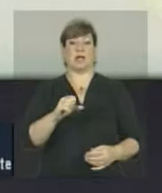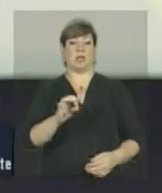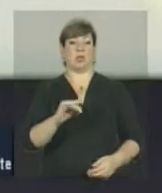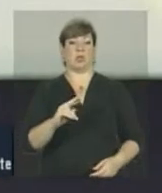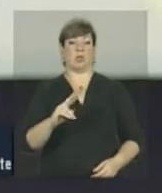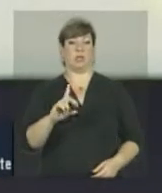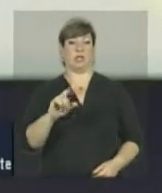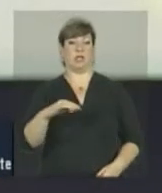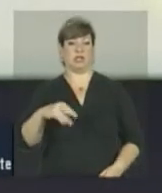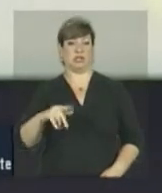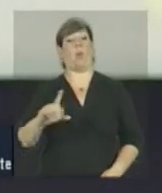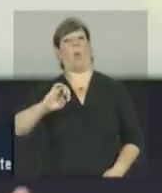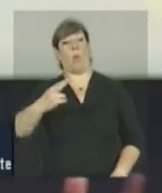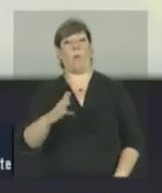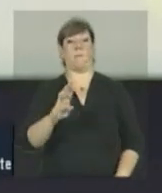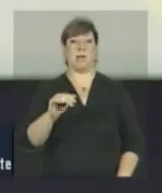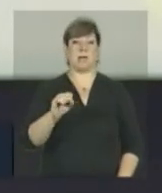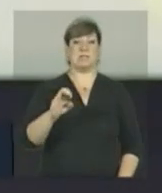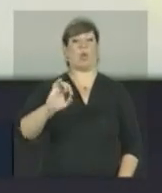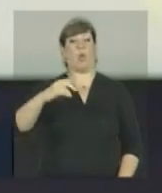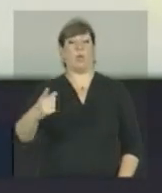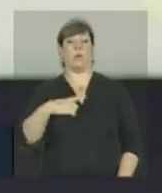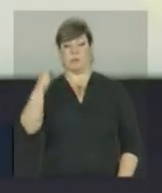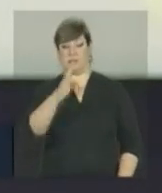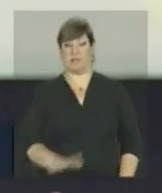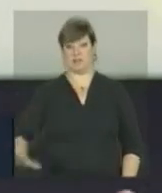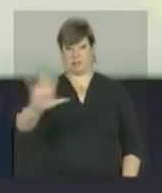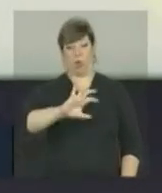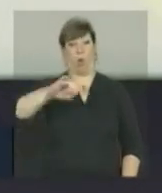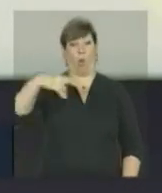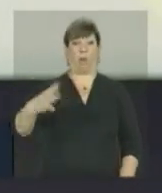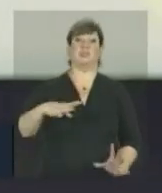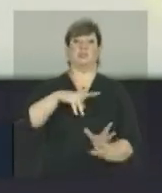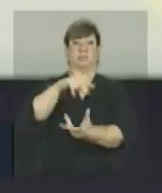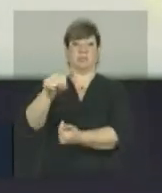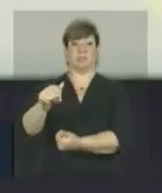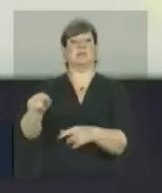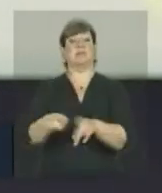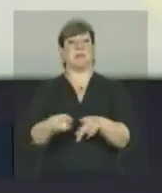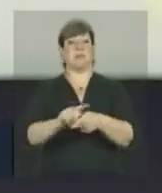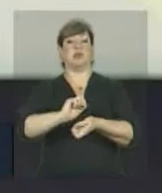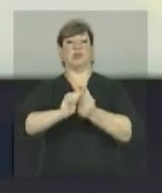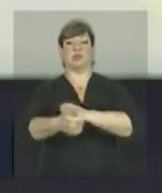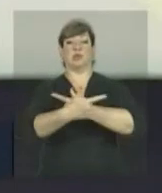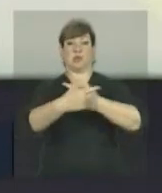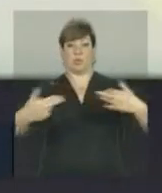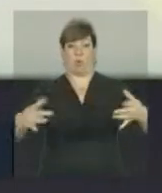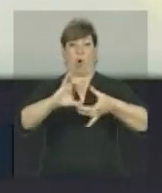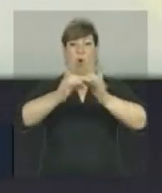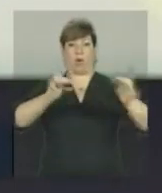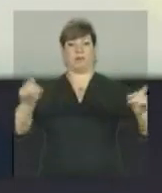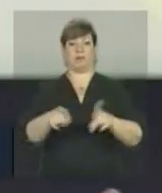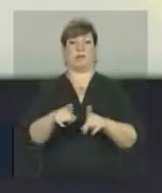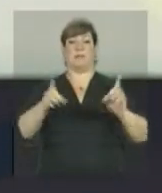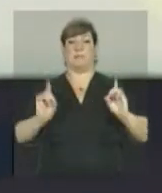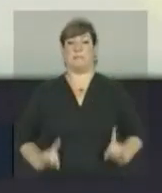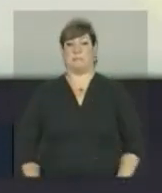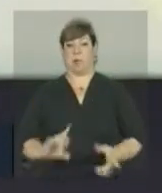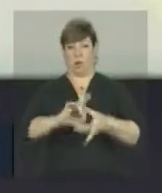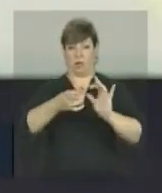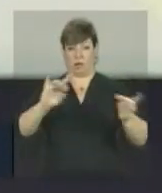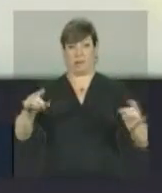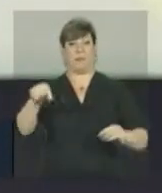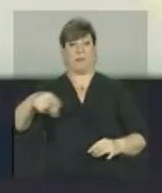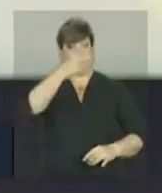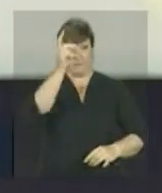na categoria nacional, seja na internacional e também, claro, os Jogos Olímpicos e Jogos Paralímpicos. E o atleta que